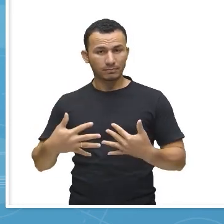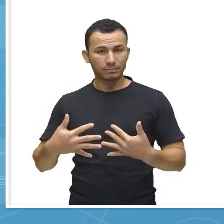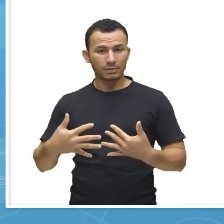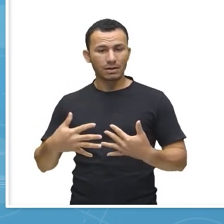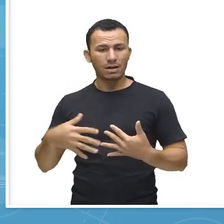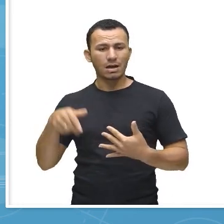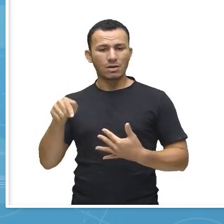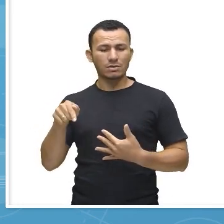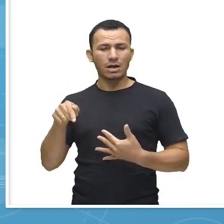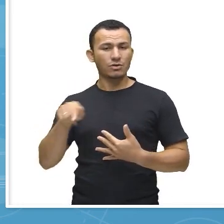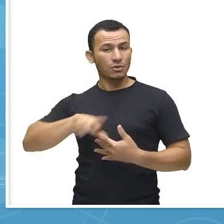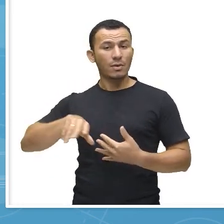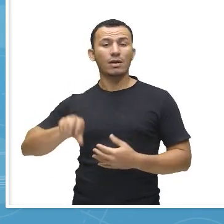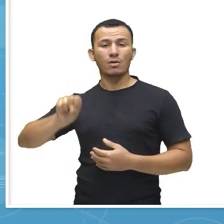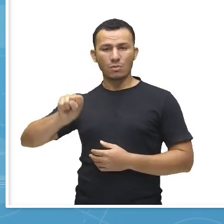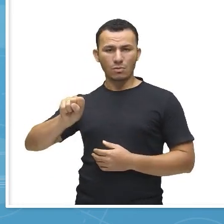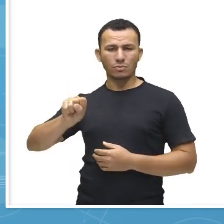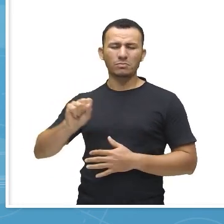aproximadamente